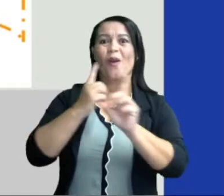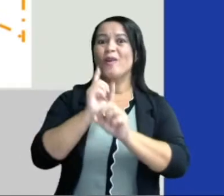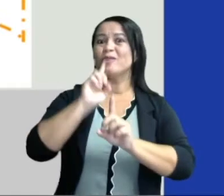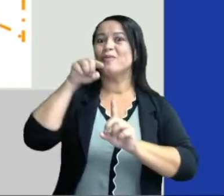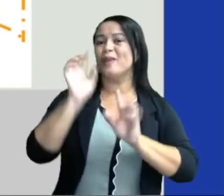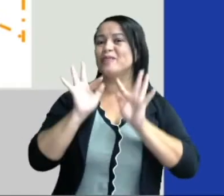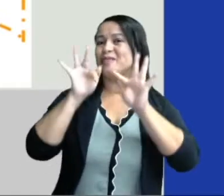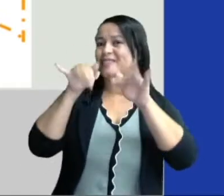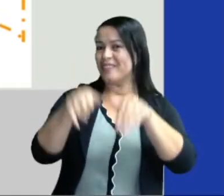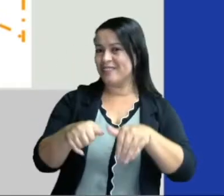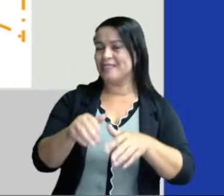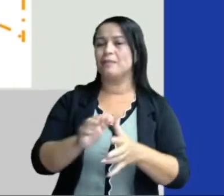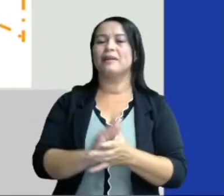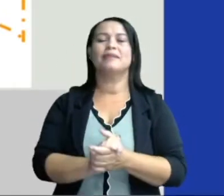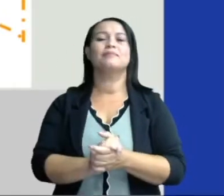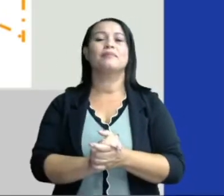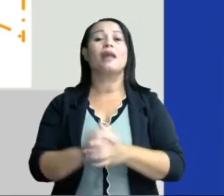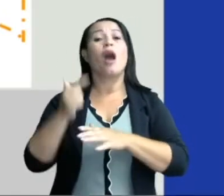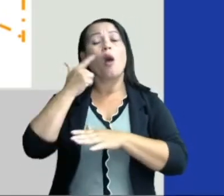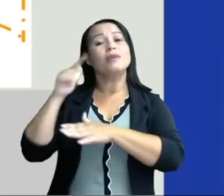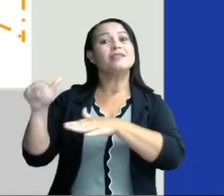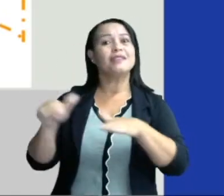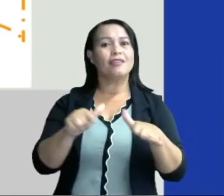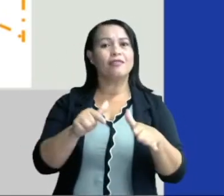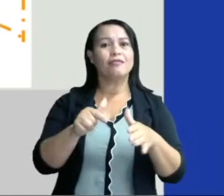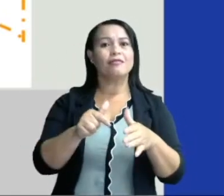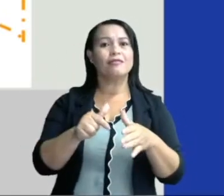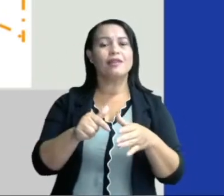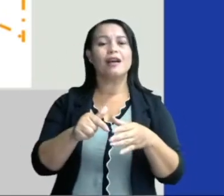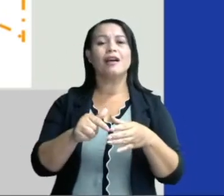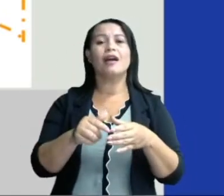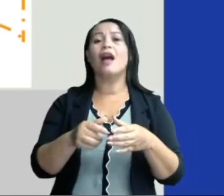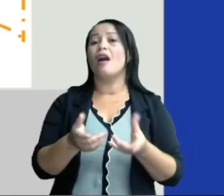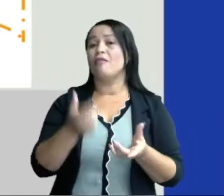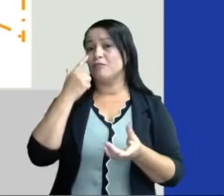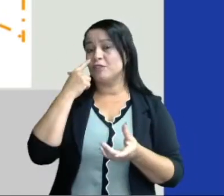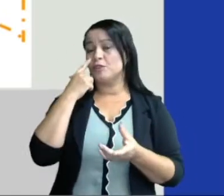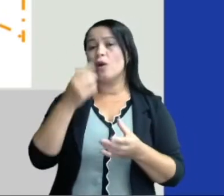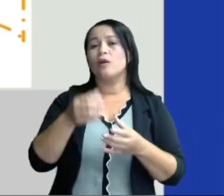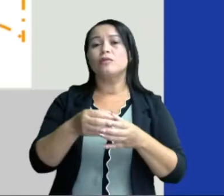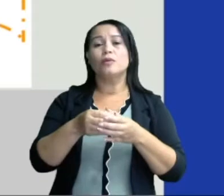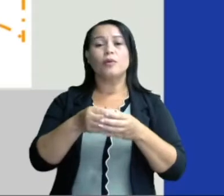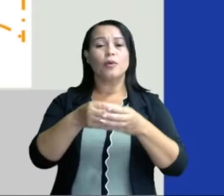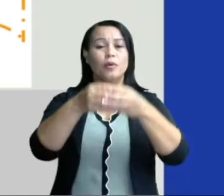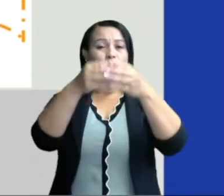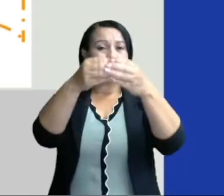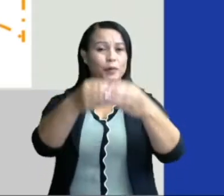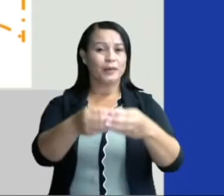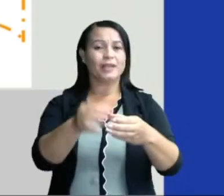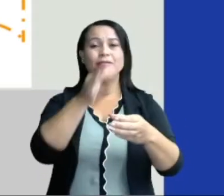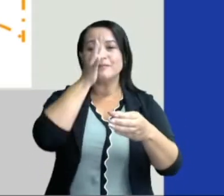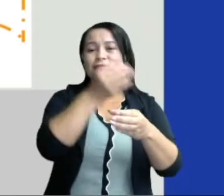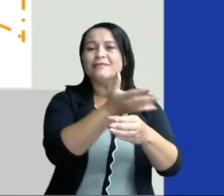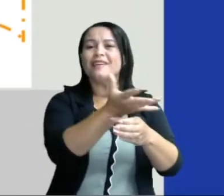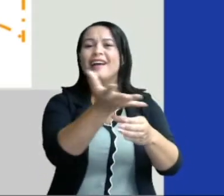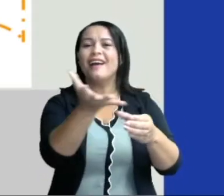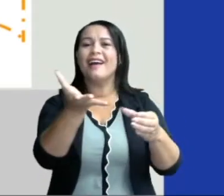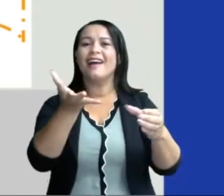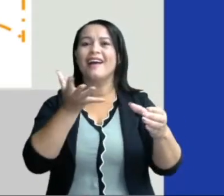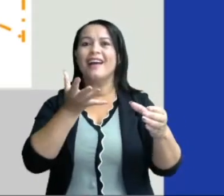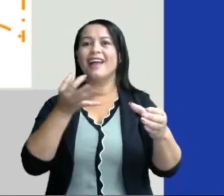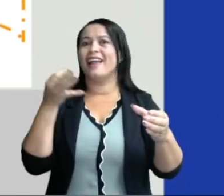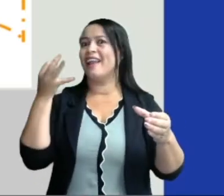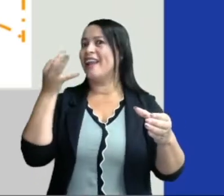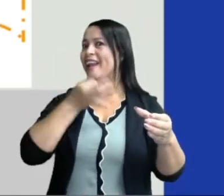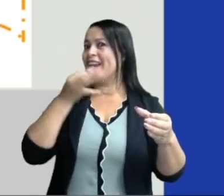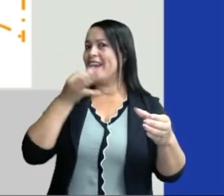próximo fim de semana. O buquê cheio de cheiro que deixou em minha casa era lindo. Foi